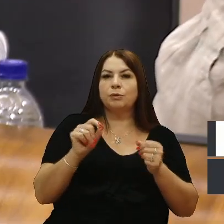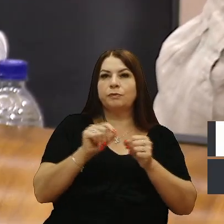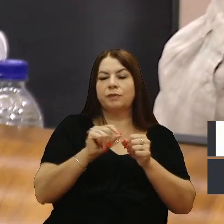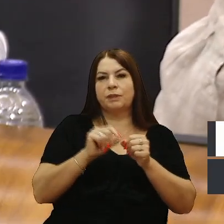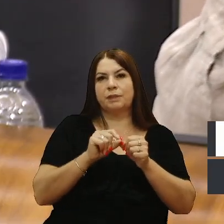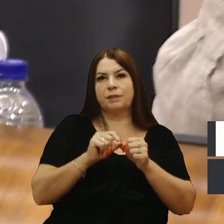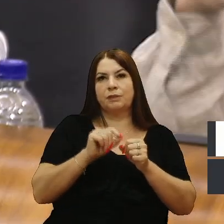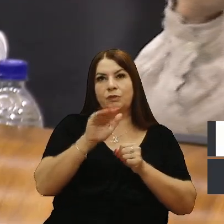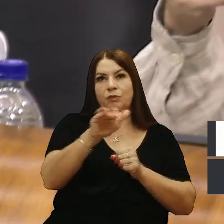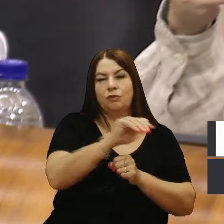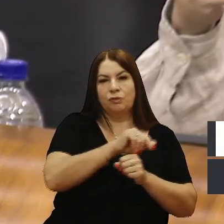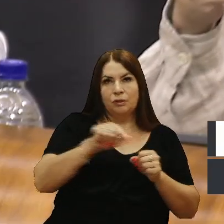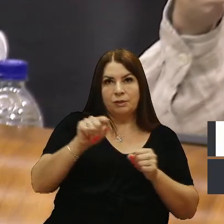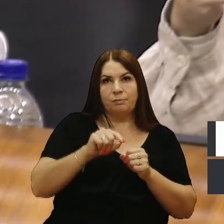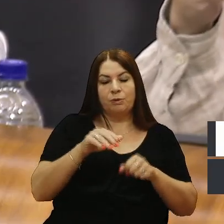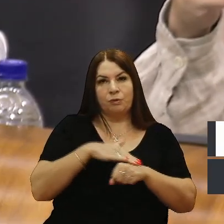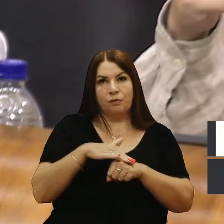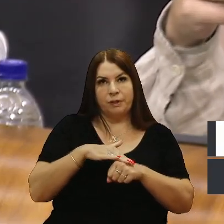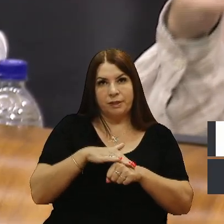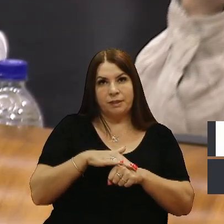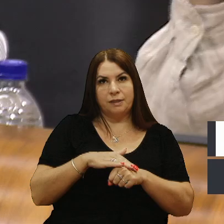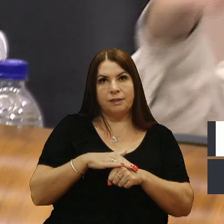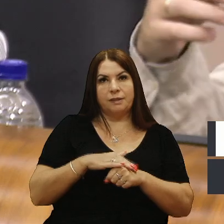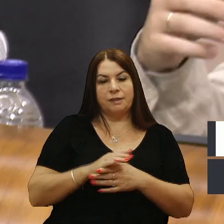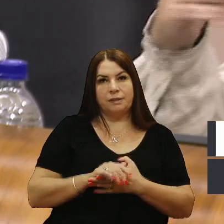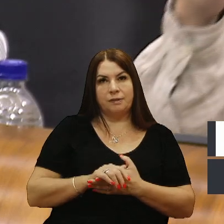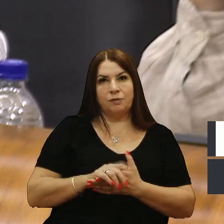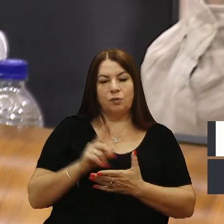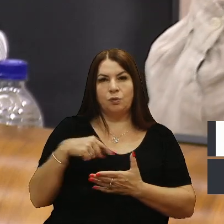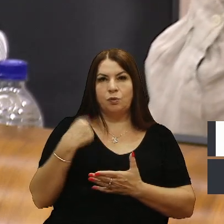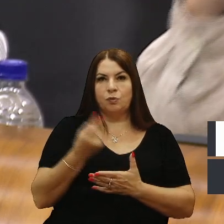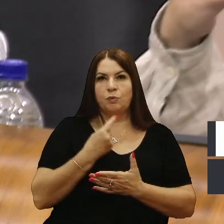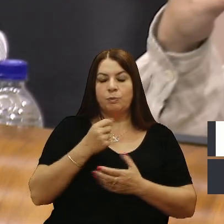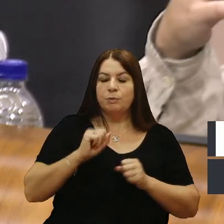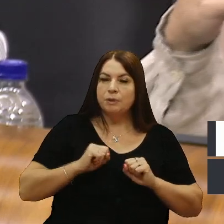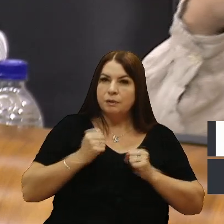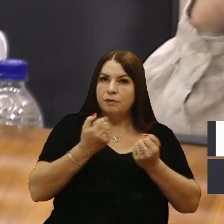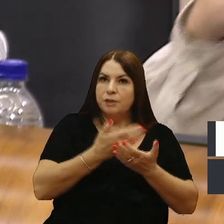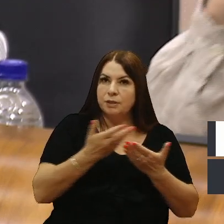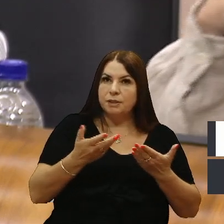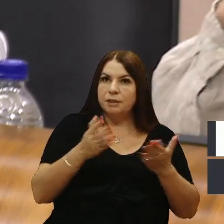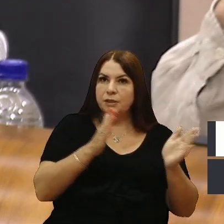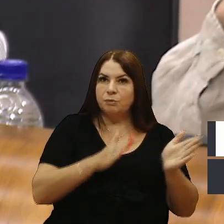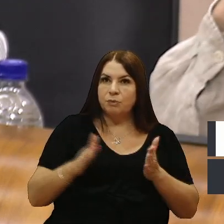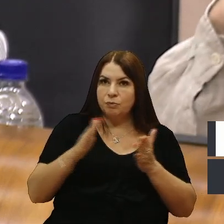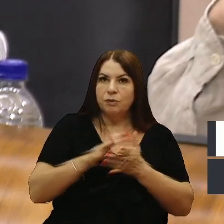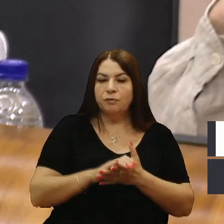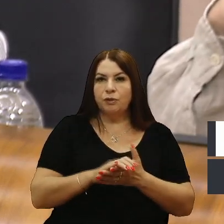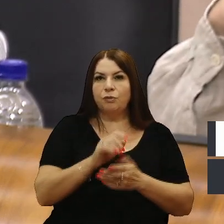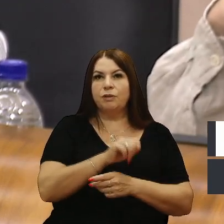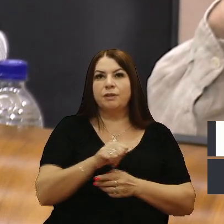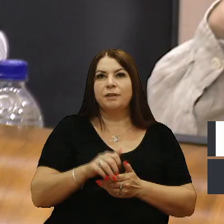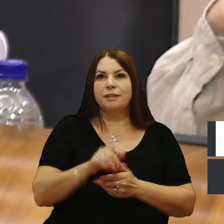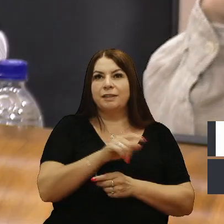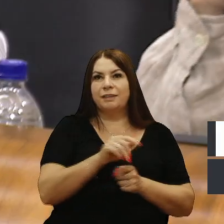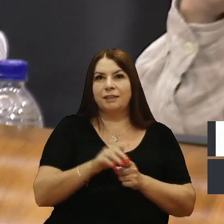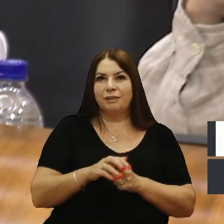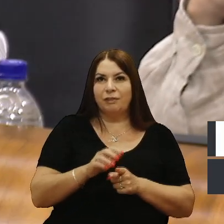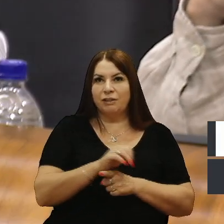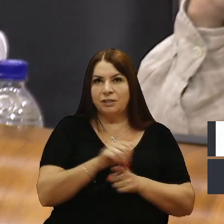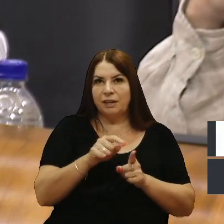precisamos conversar. Vereador Jack, vereador. Nós somos defensores da produtividade. Sabe como é que aumenta lucro? Uma